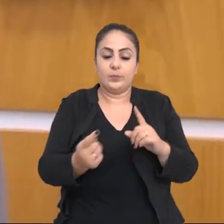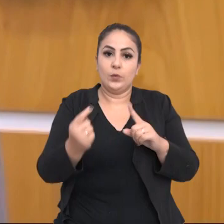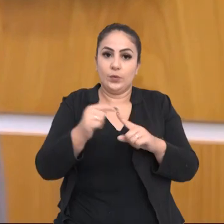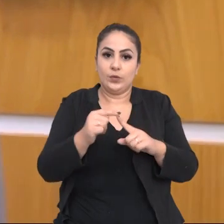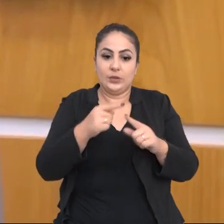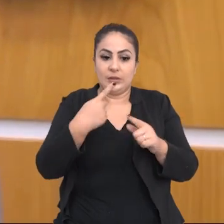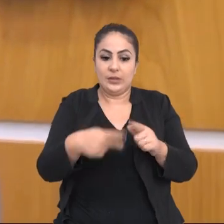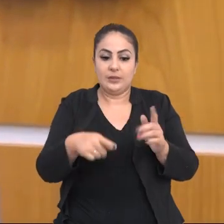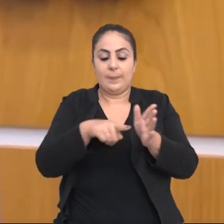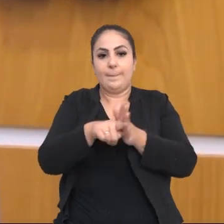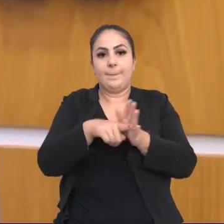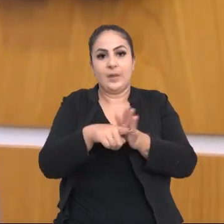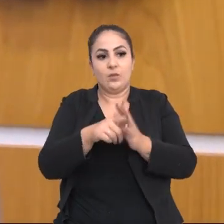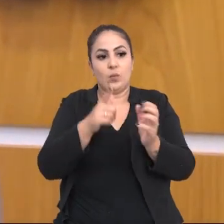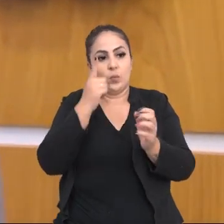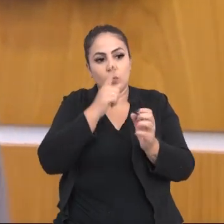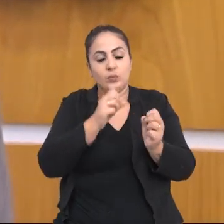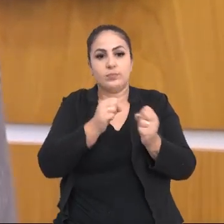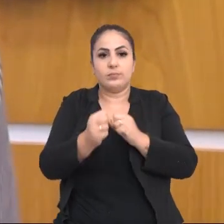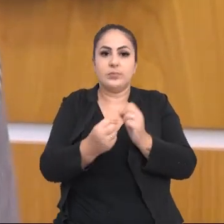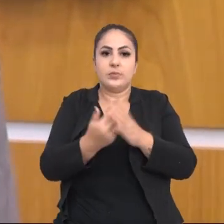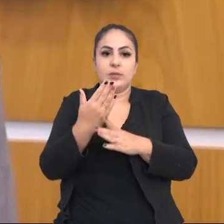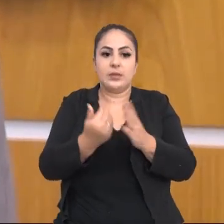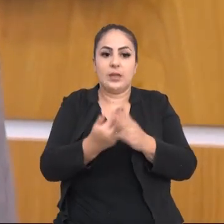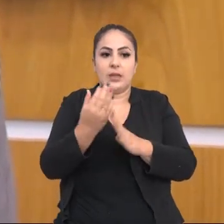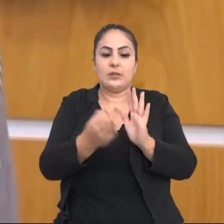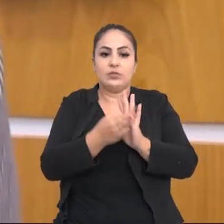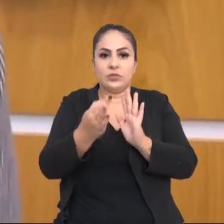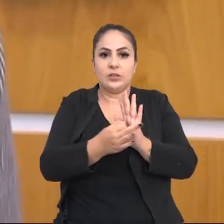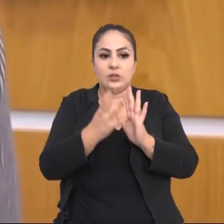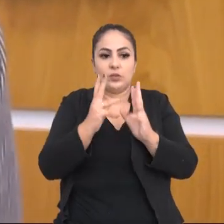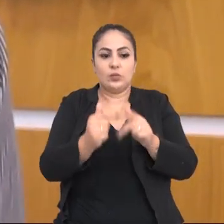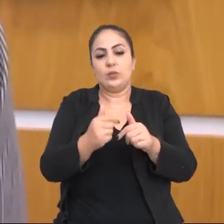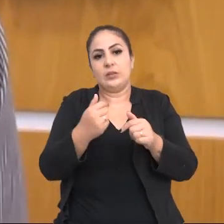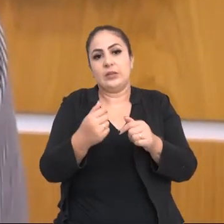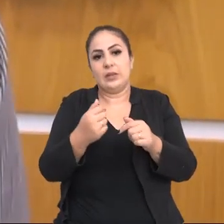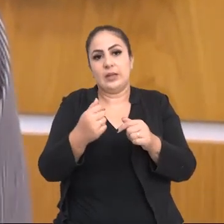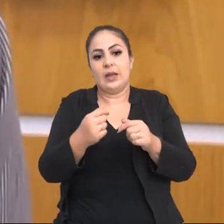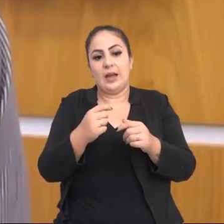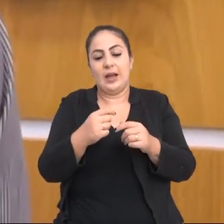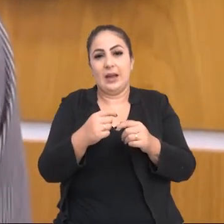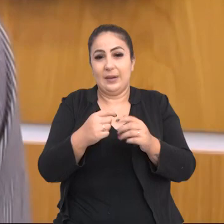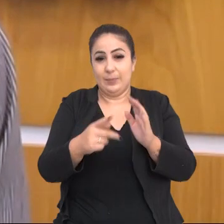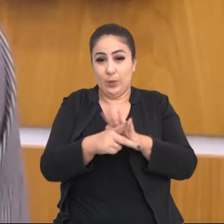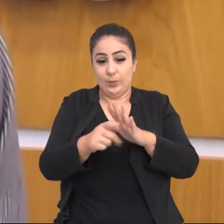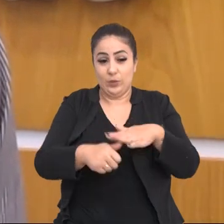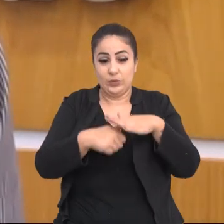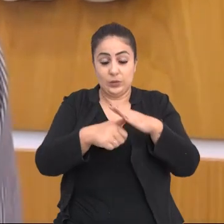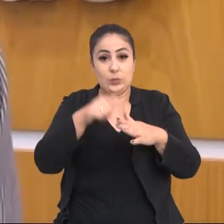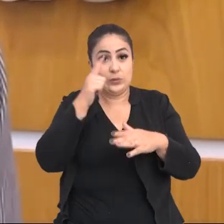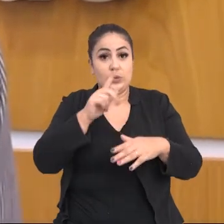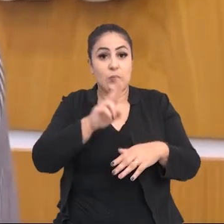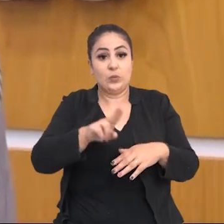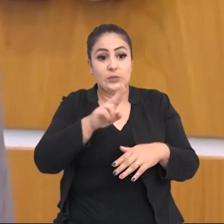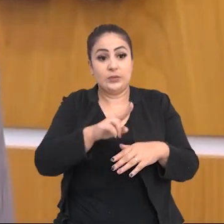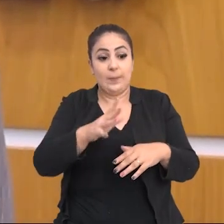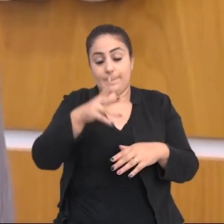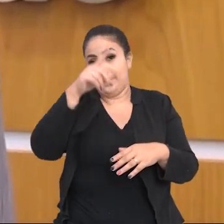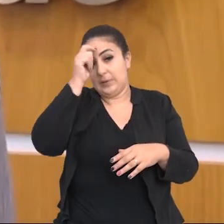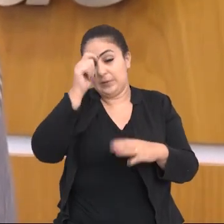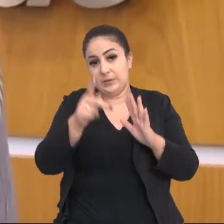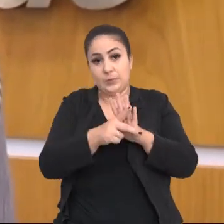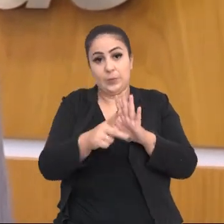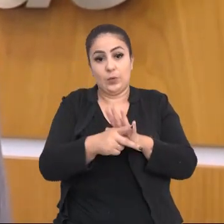dessa pesquisa é poder, então, gerar indicadores para que as autoridades possam usar isso como uma